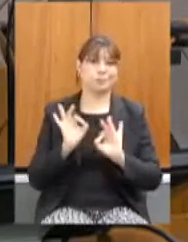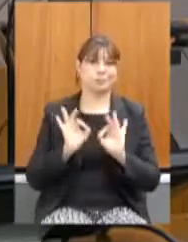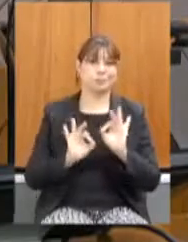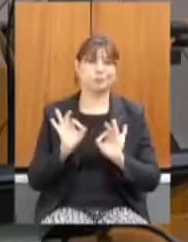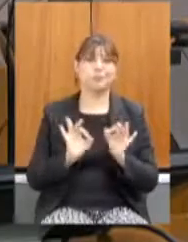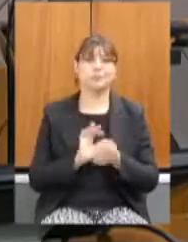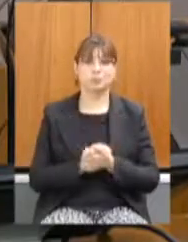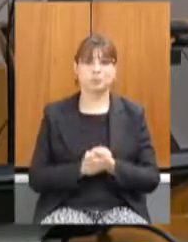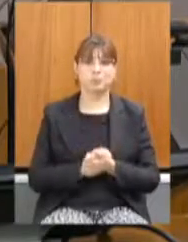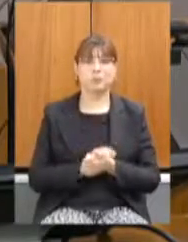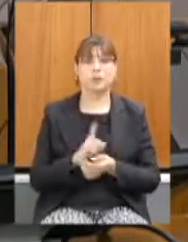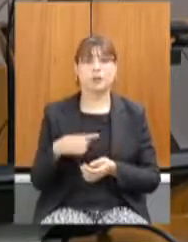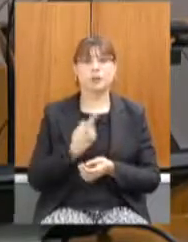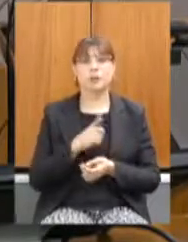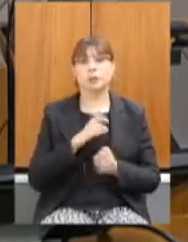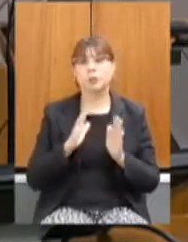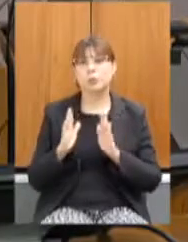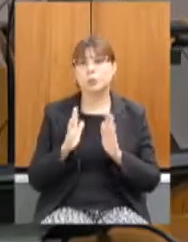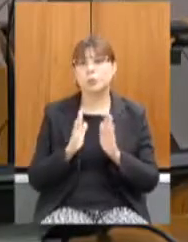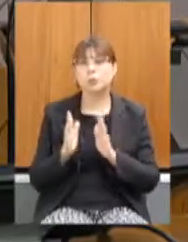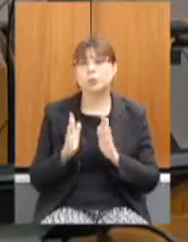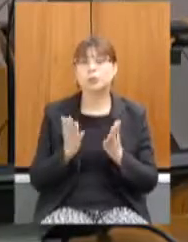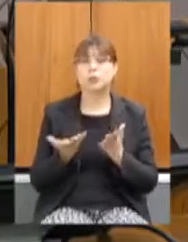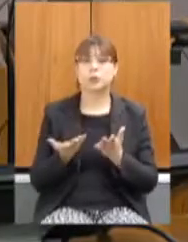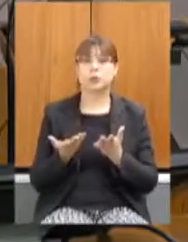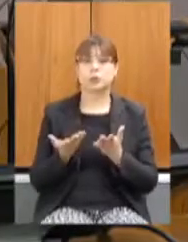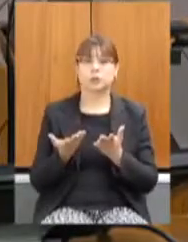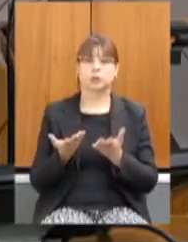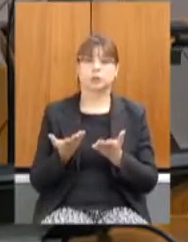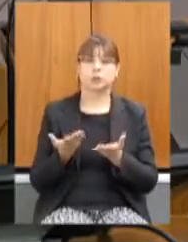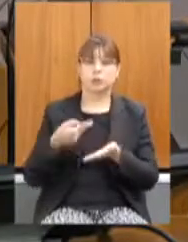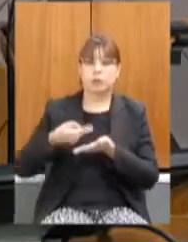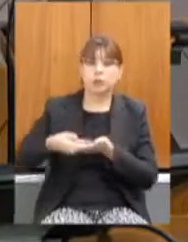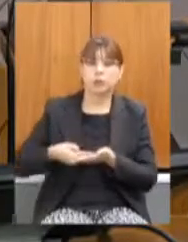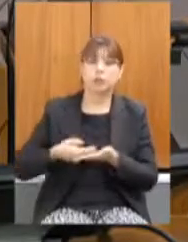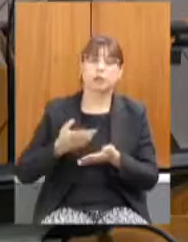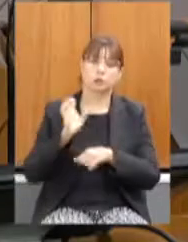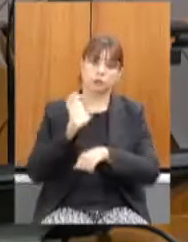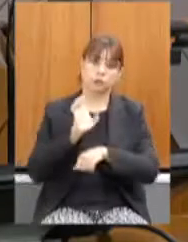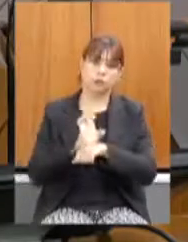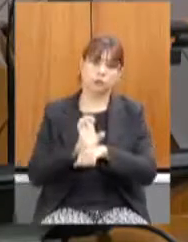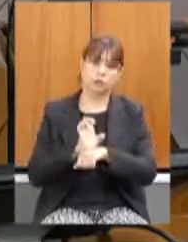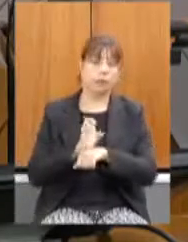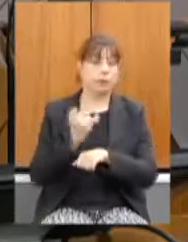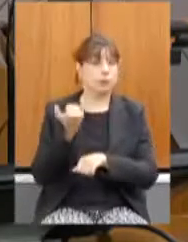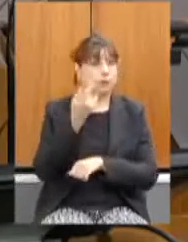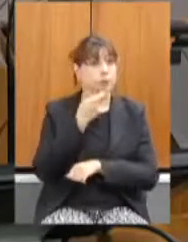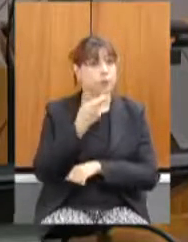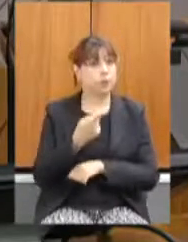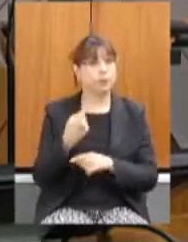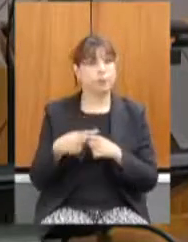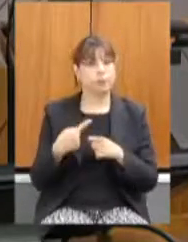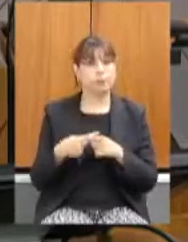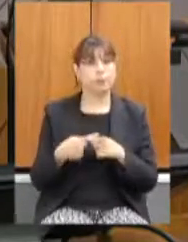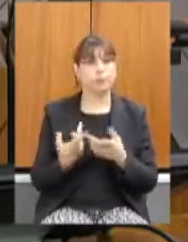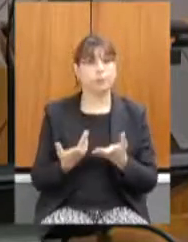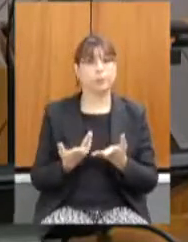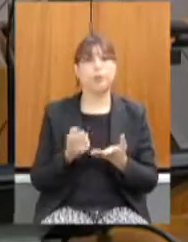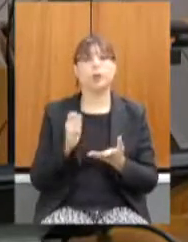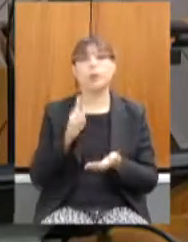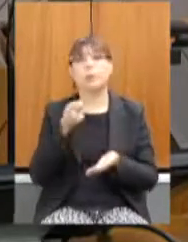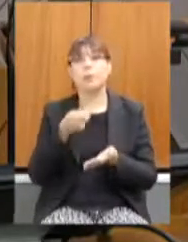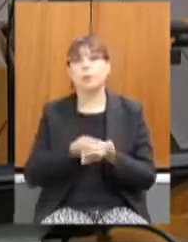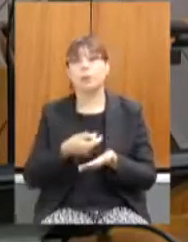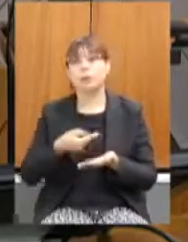fizemos um processo de credenciamento de leite pelo Estado é importante reforçar que normalmente quem habilita que encostei a